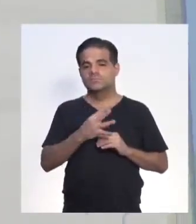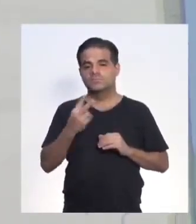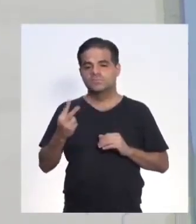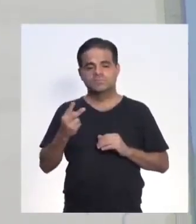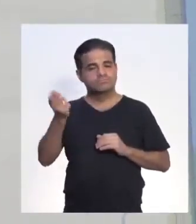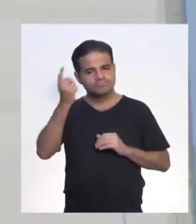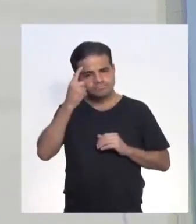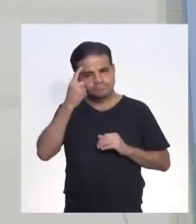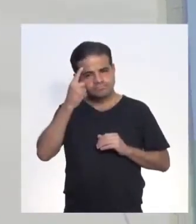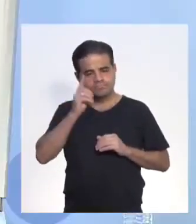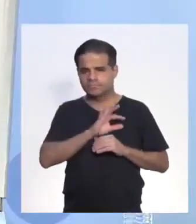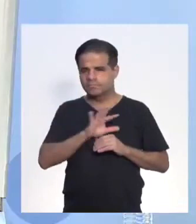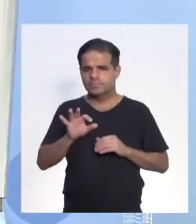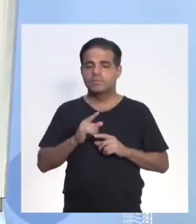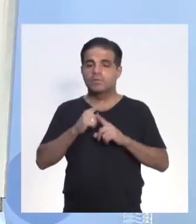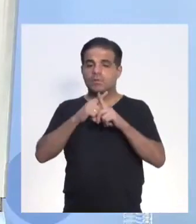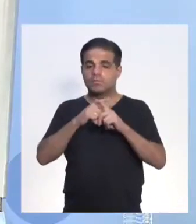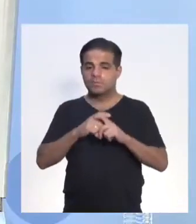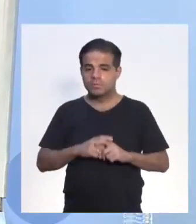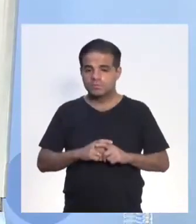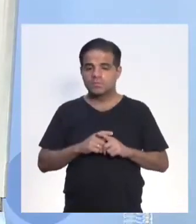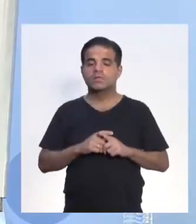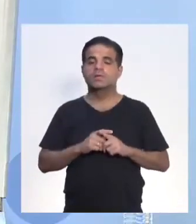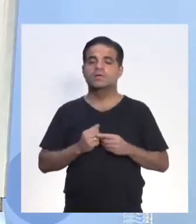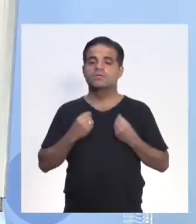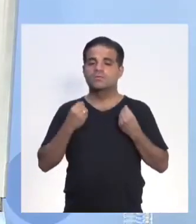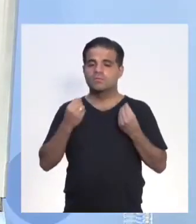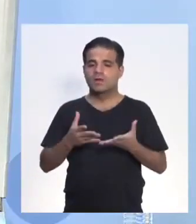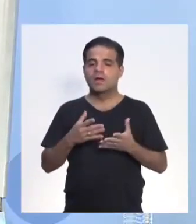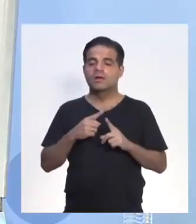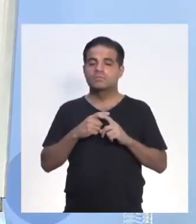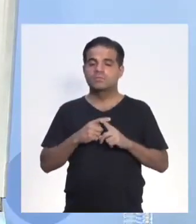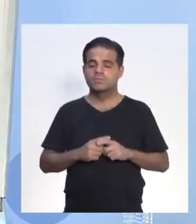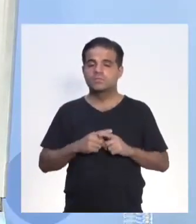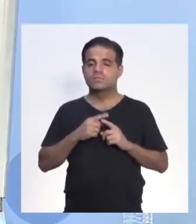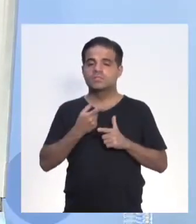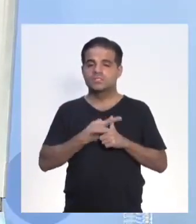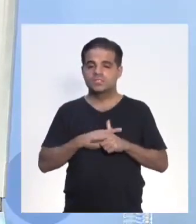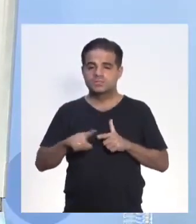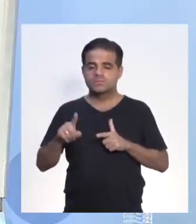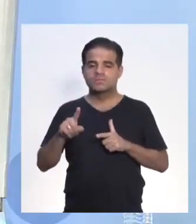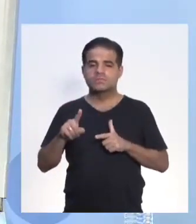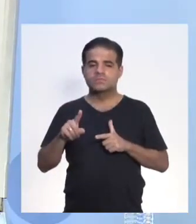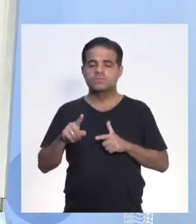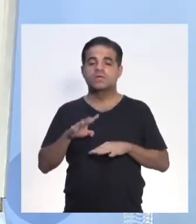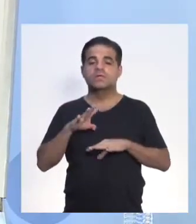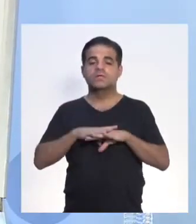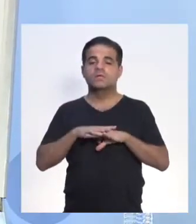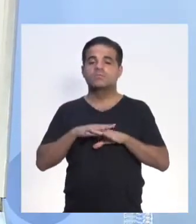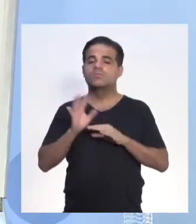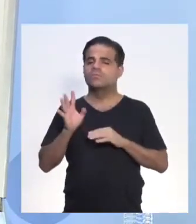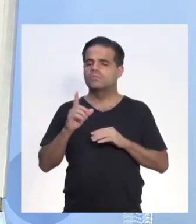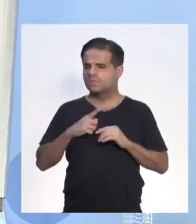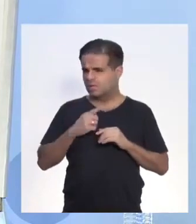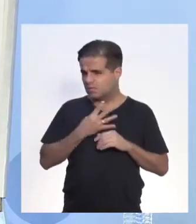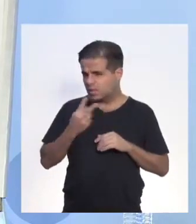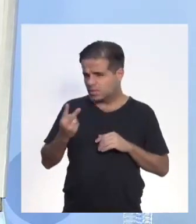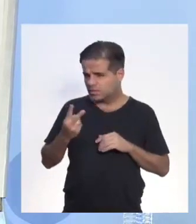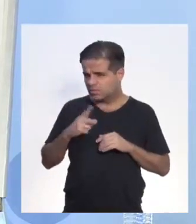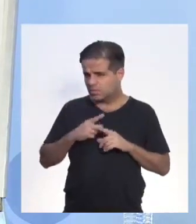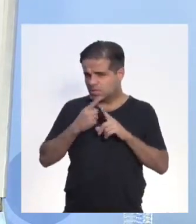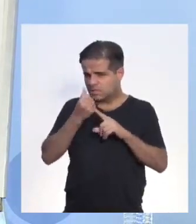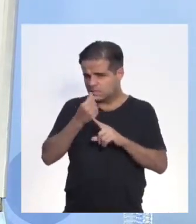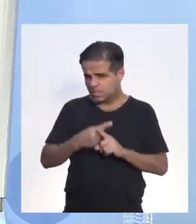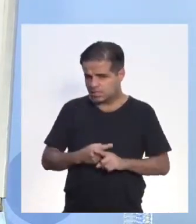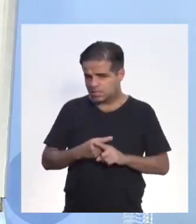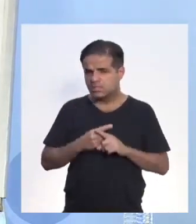tá, gente? Está multiplicando, vai passar dividindo. Tabuada do 6 tem 42, 6